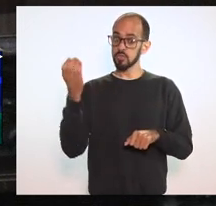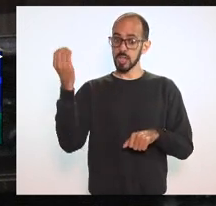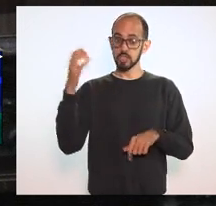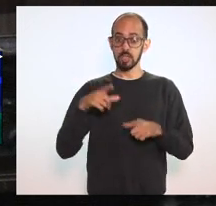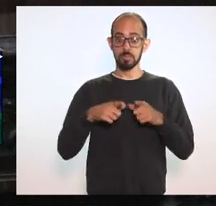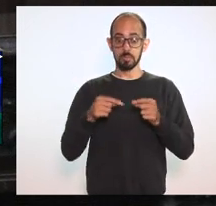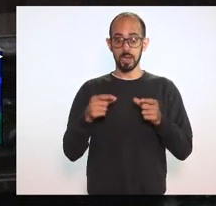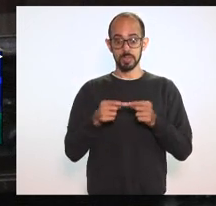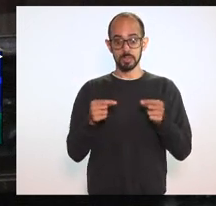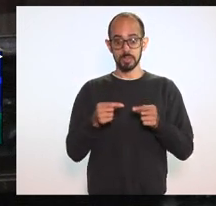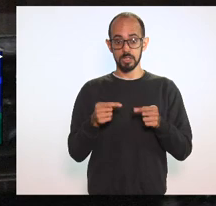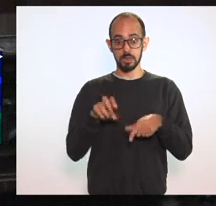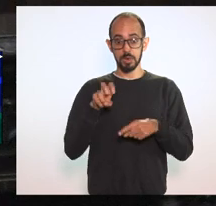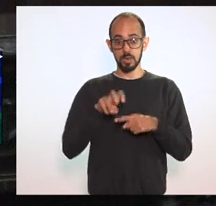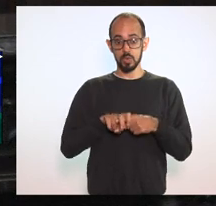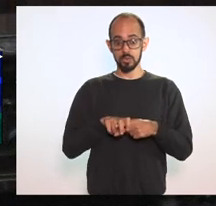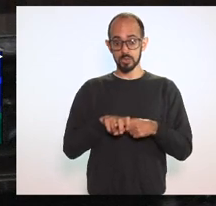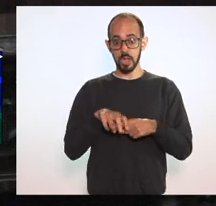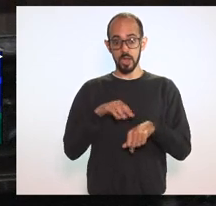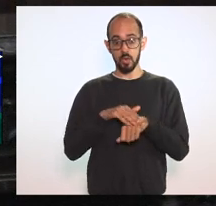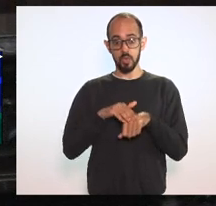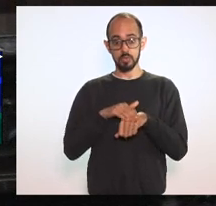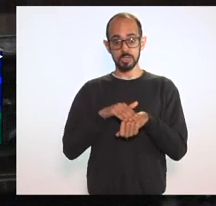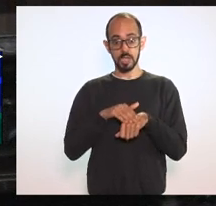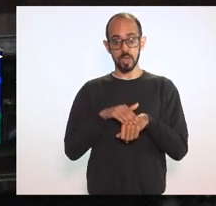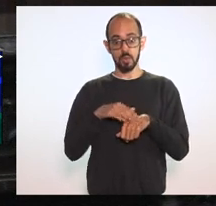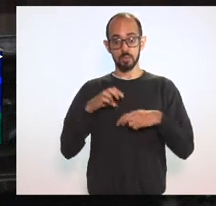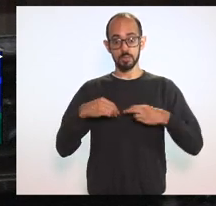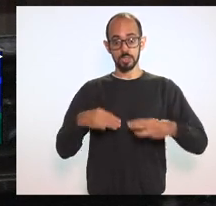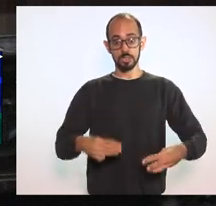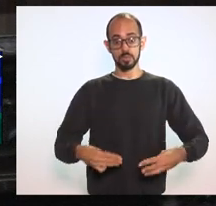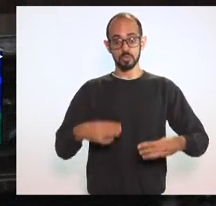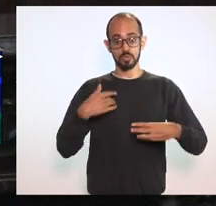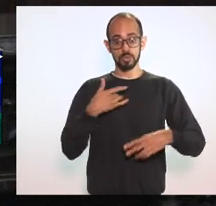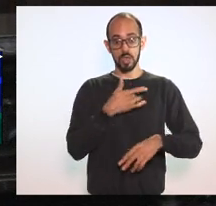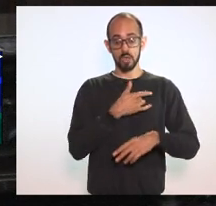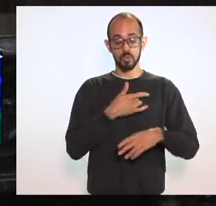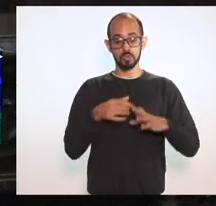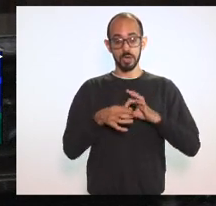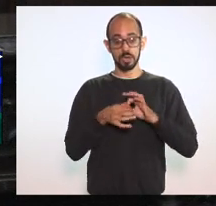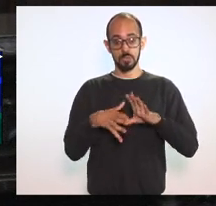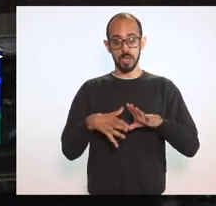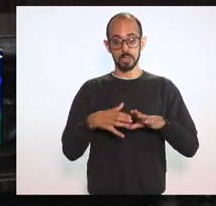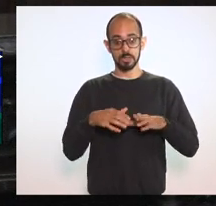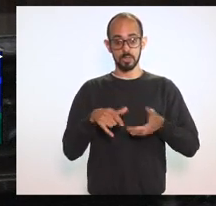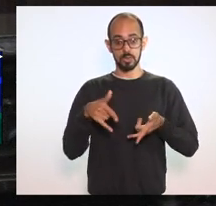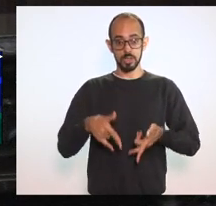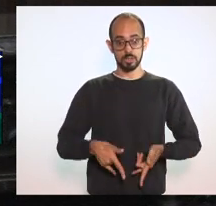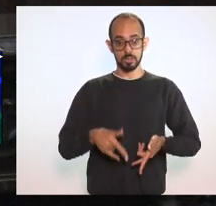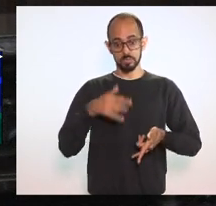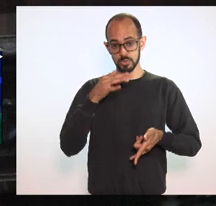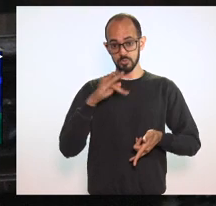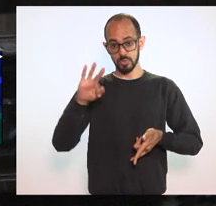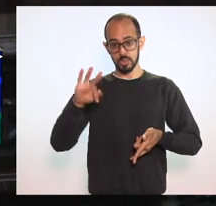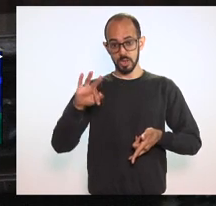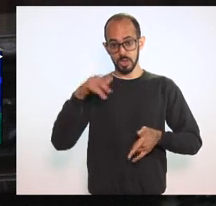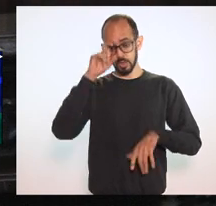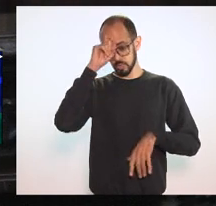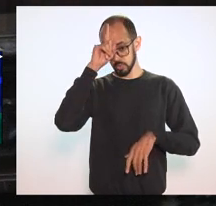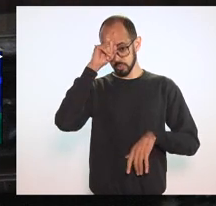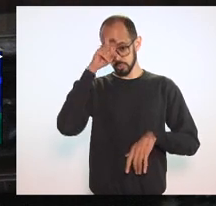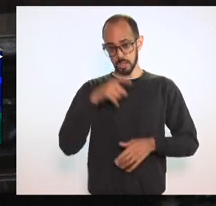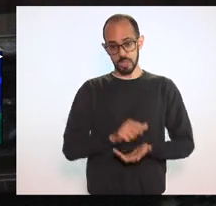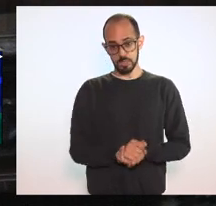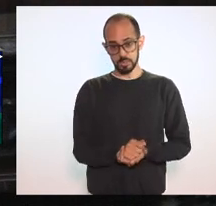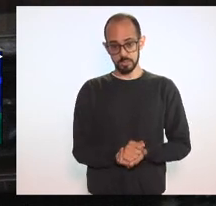sentando com o ministro da saúde buscando leitos para o estado a liberação dos Leites federais a possibilidade real da